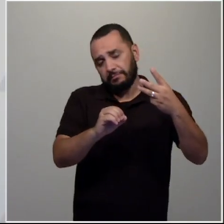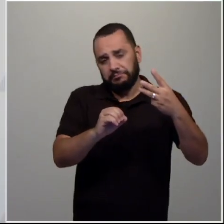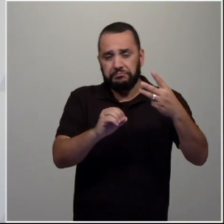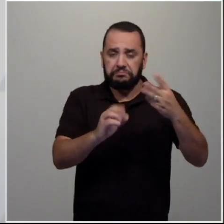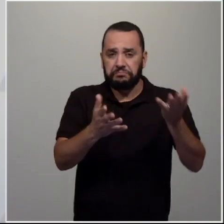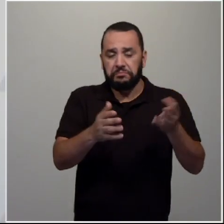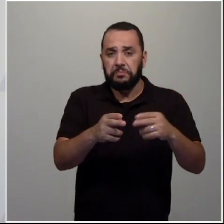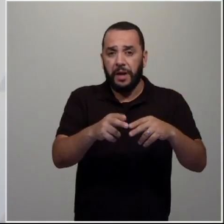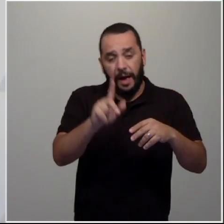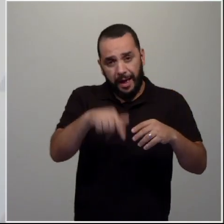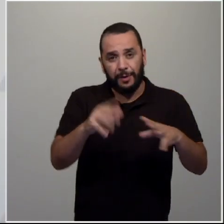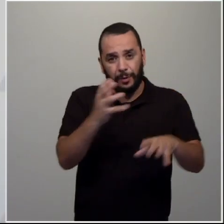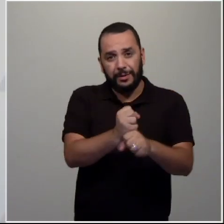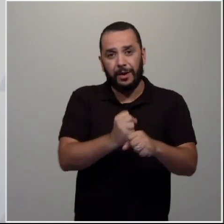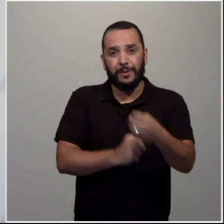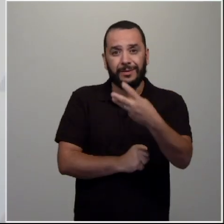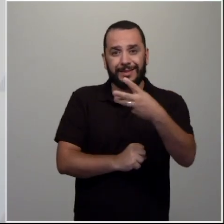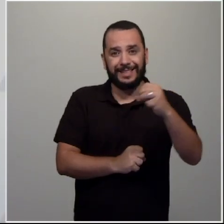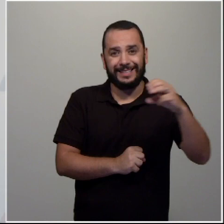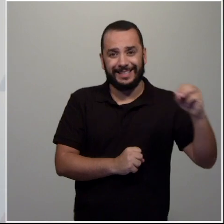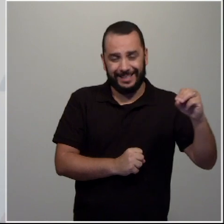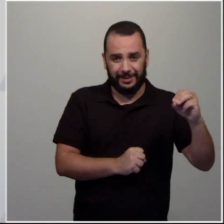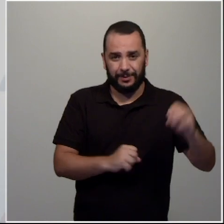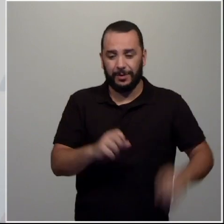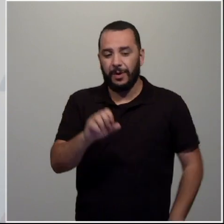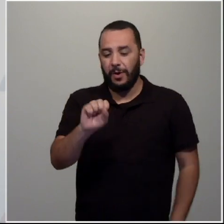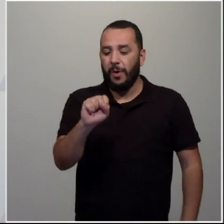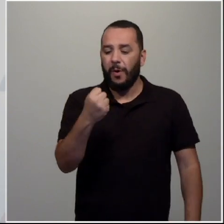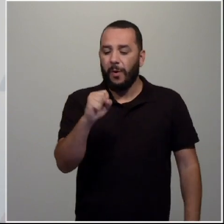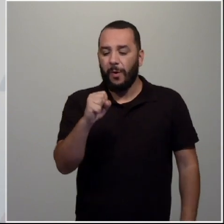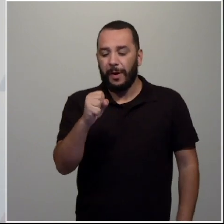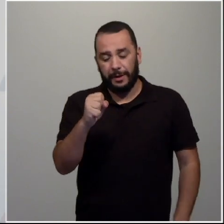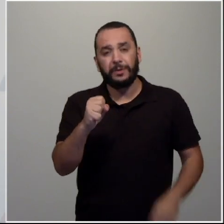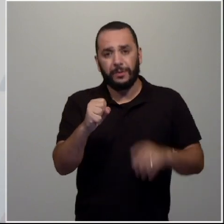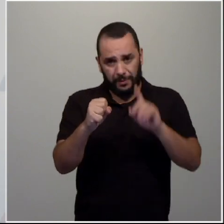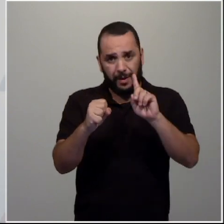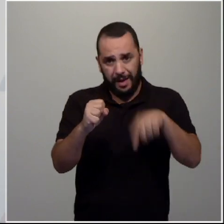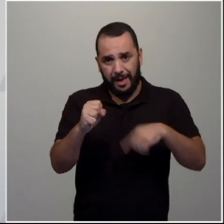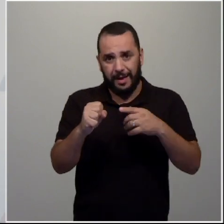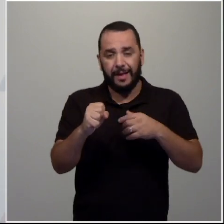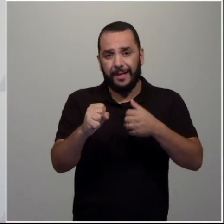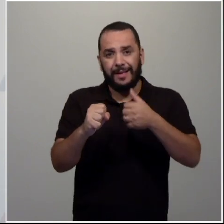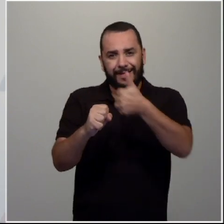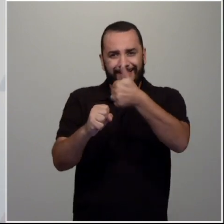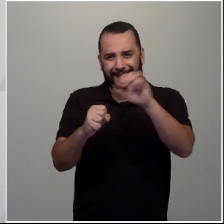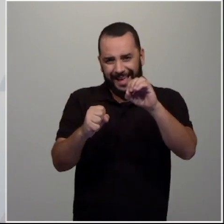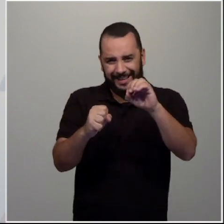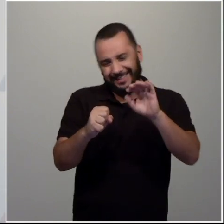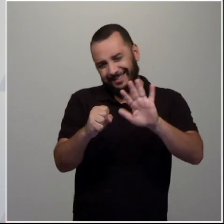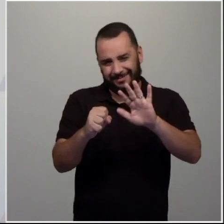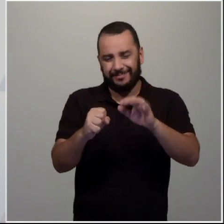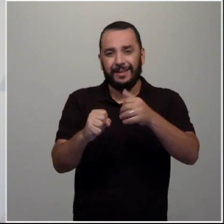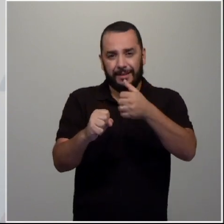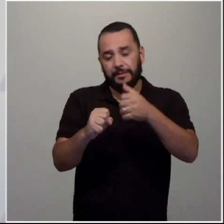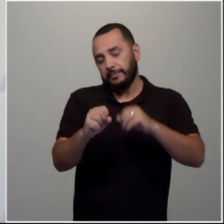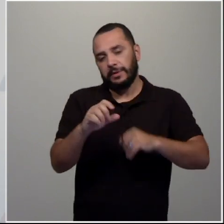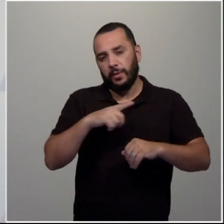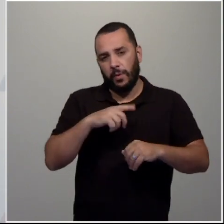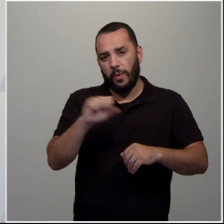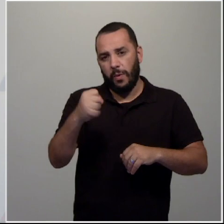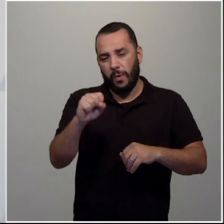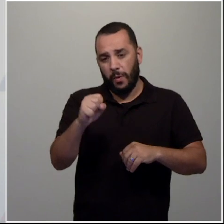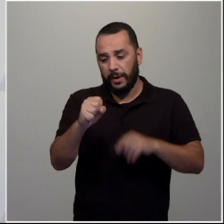nesse caso o 308 ele está na casa das dezenas por isso a gente ela avaliou 10 elevado a um dia então